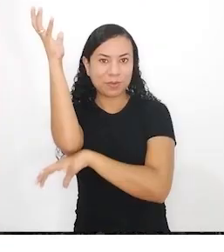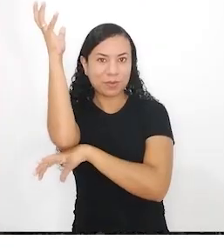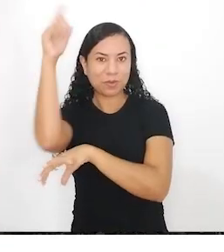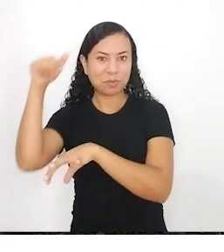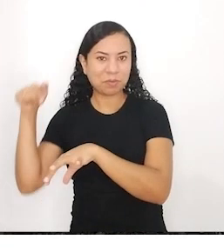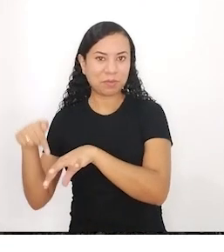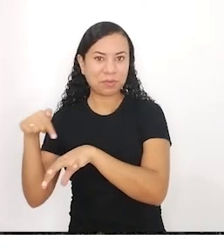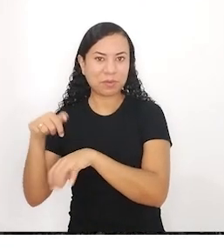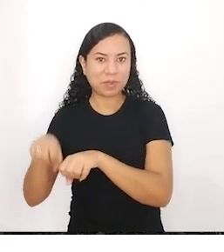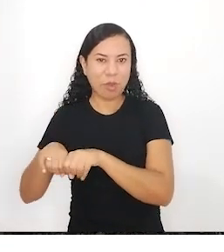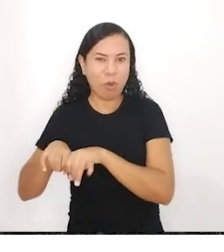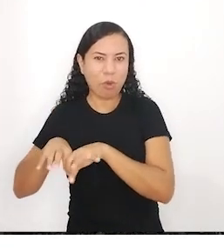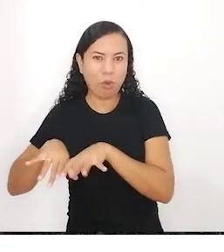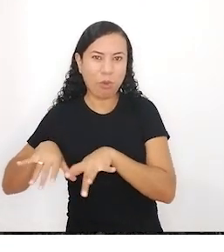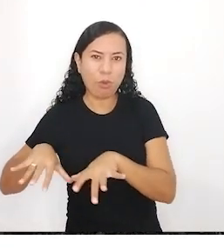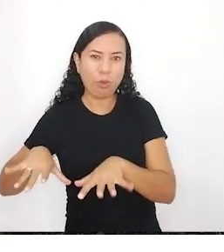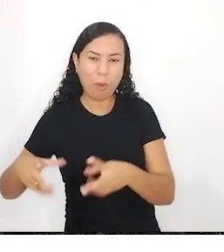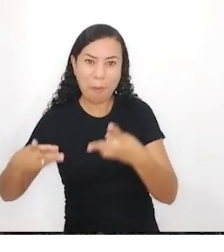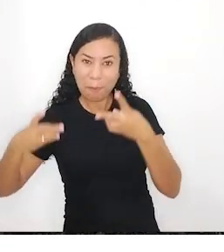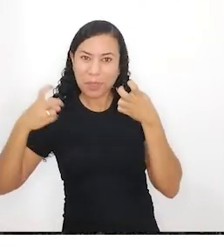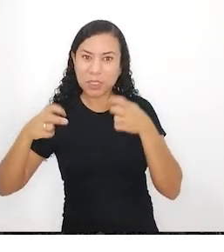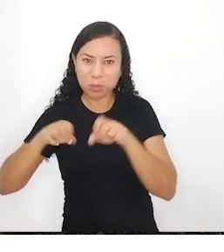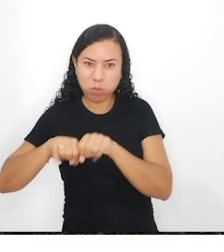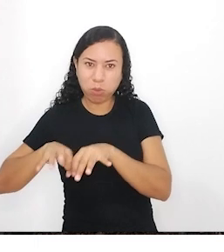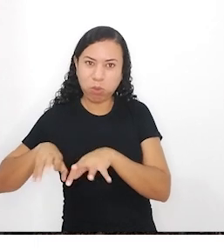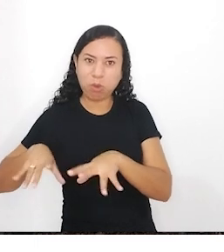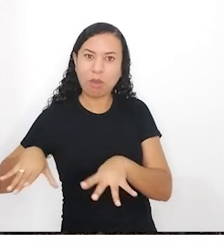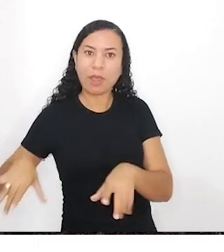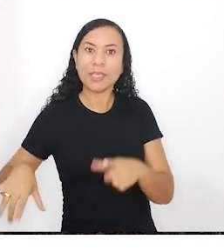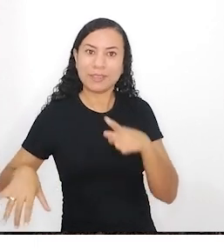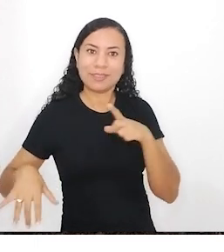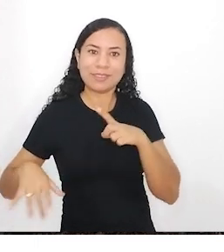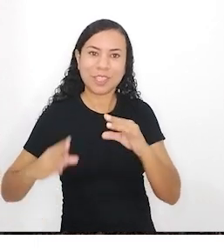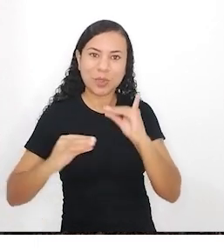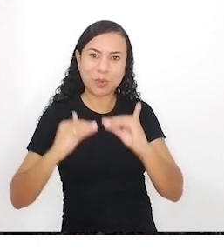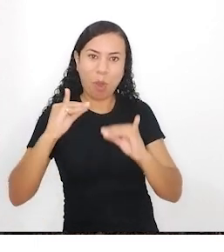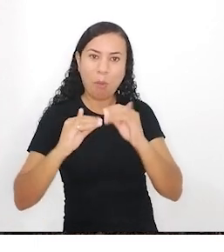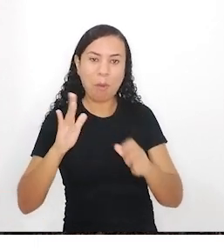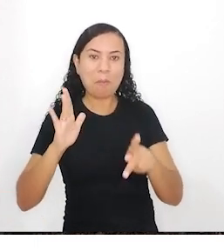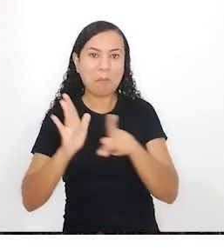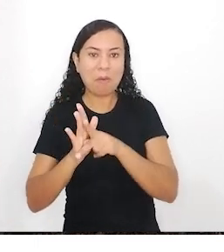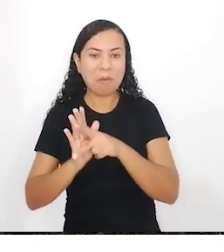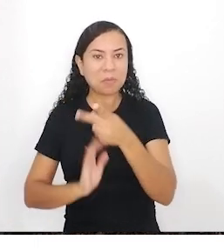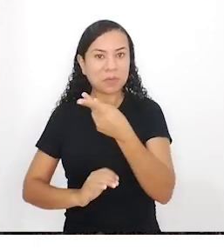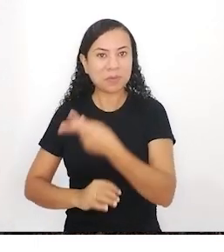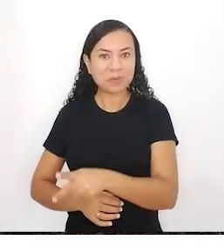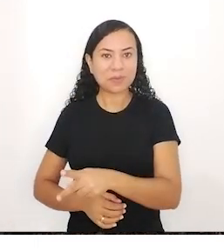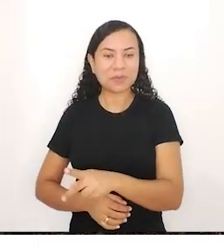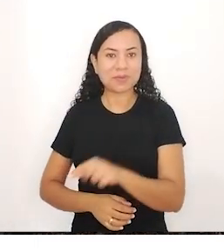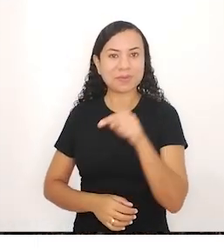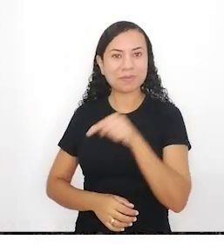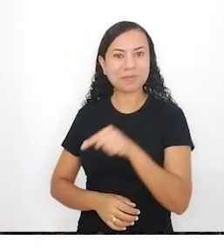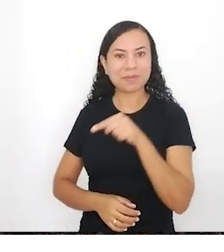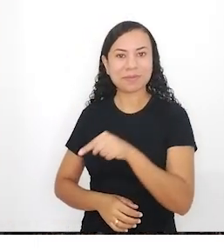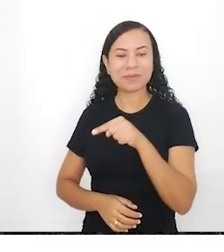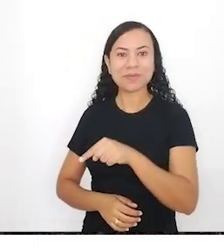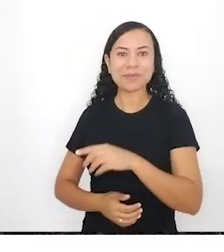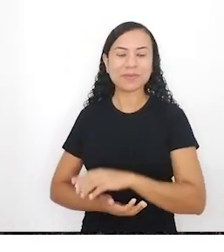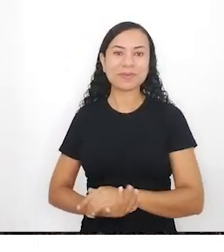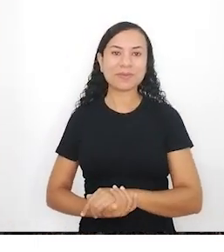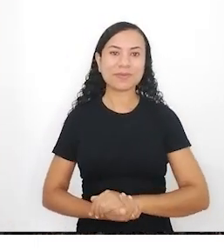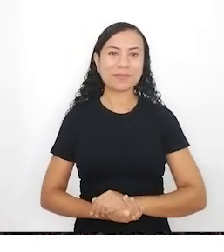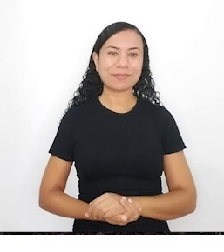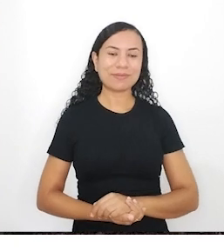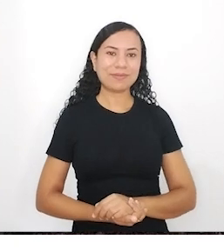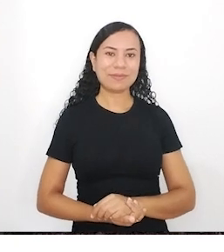raízes. Quando você observa esse grande desenvolvimento da raiz, ele está relacionado à alta produtividade desse hormônio